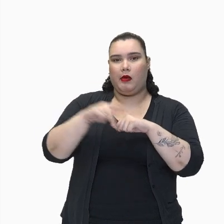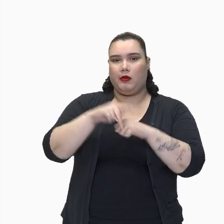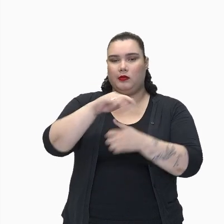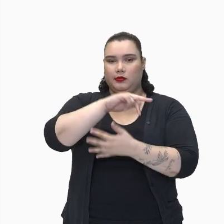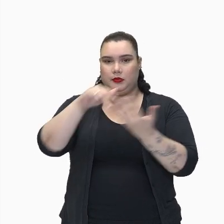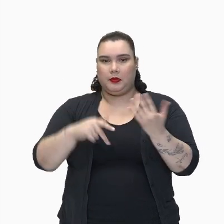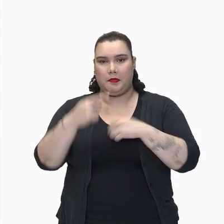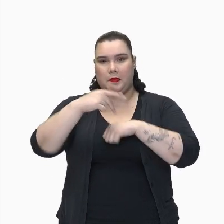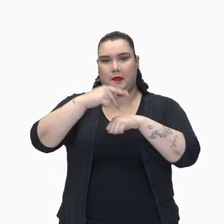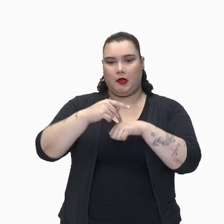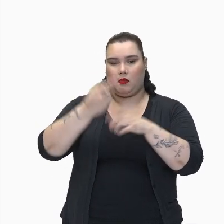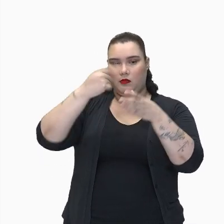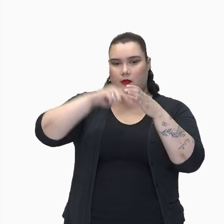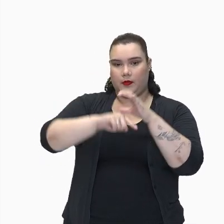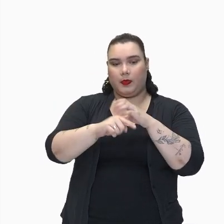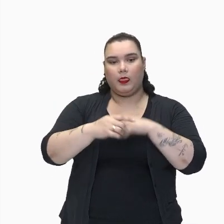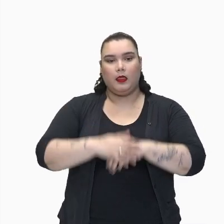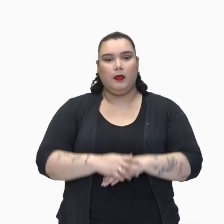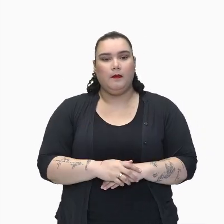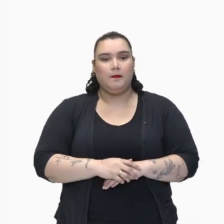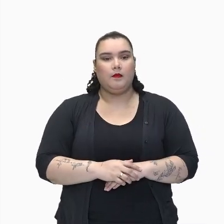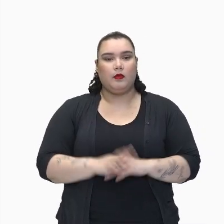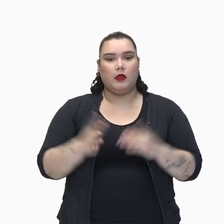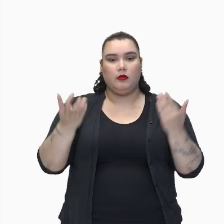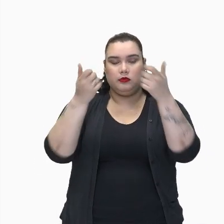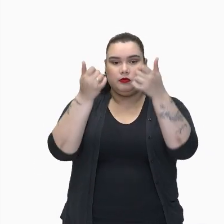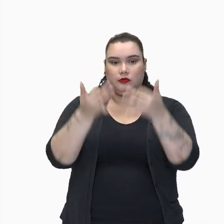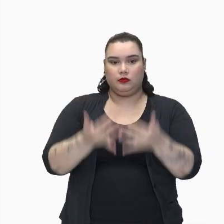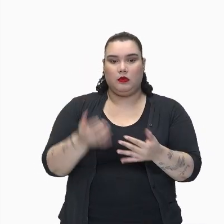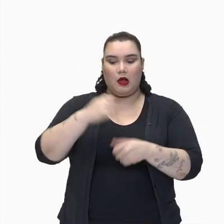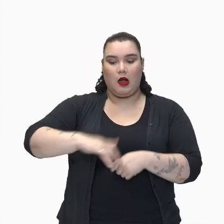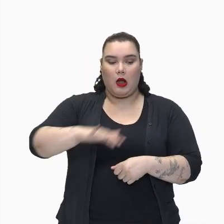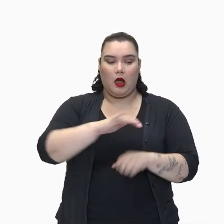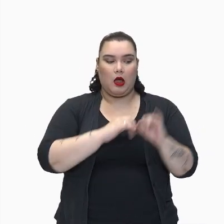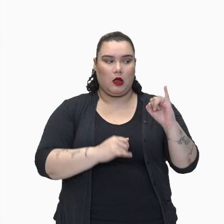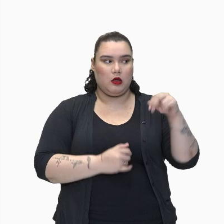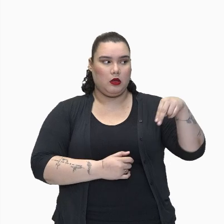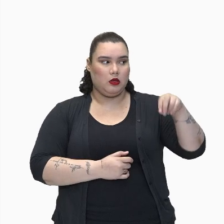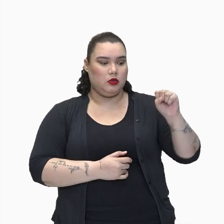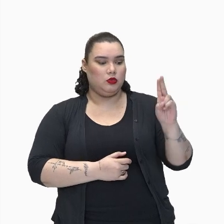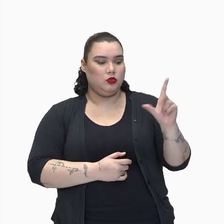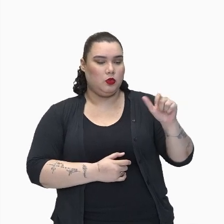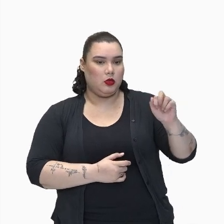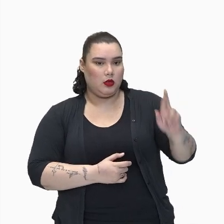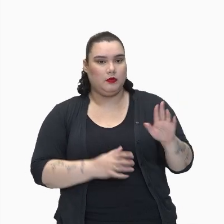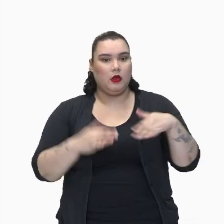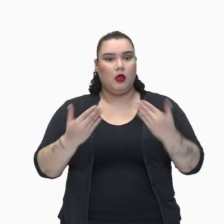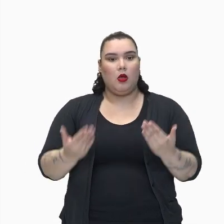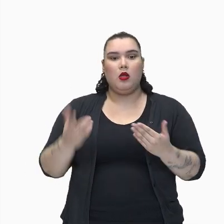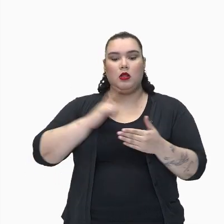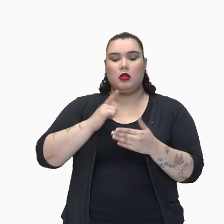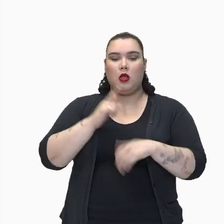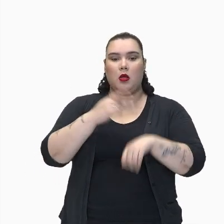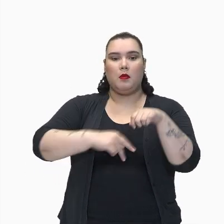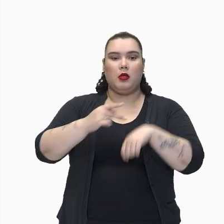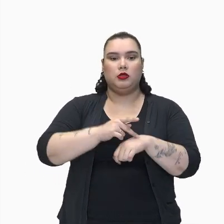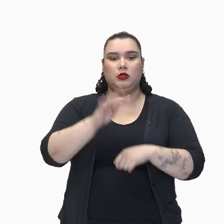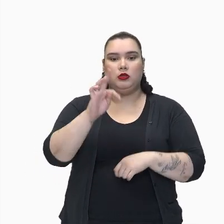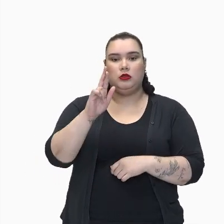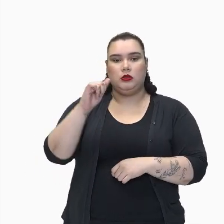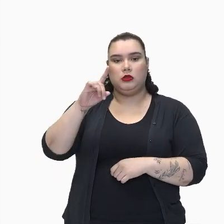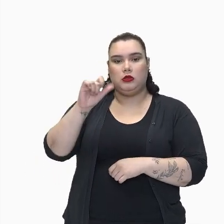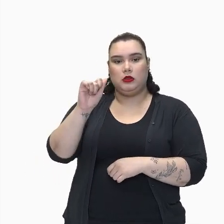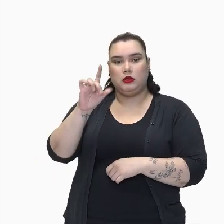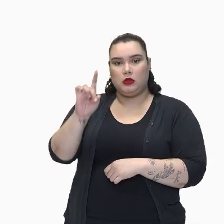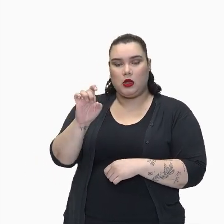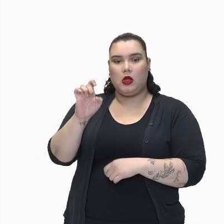na mineração, lembrando que nós estamos falando da área insular, Trinidad e Tobago é destaque na produção de gás natural e de